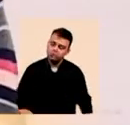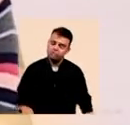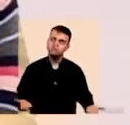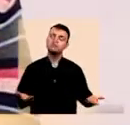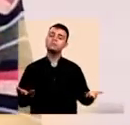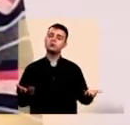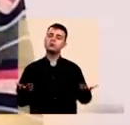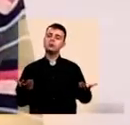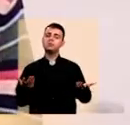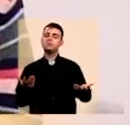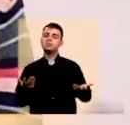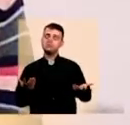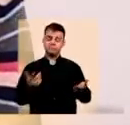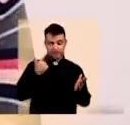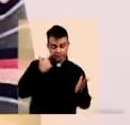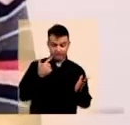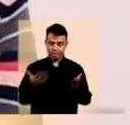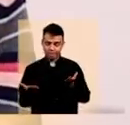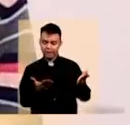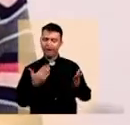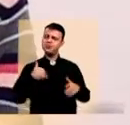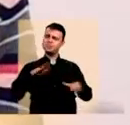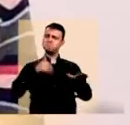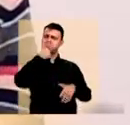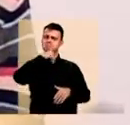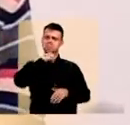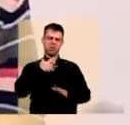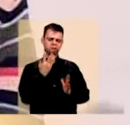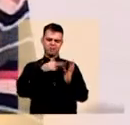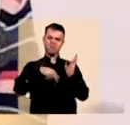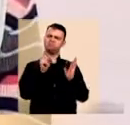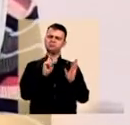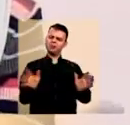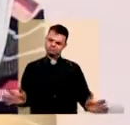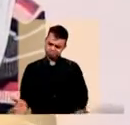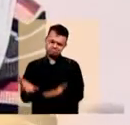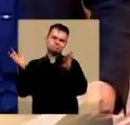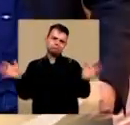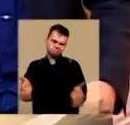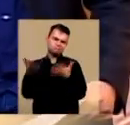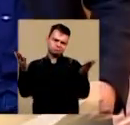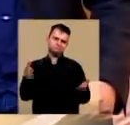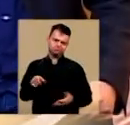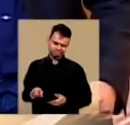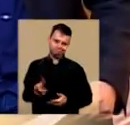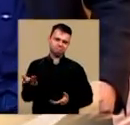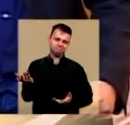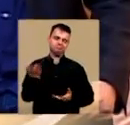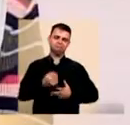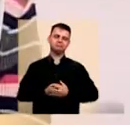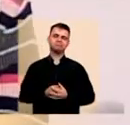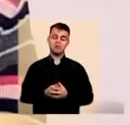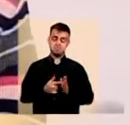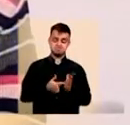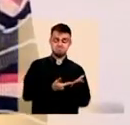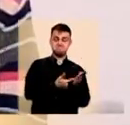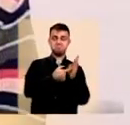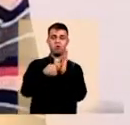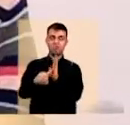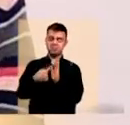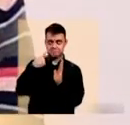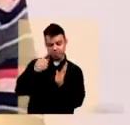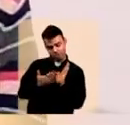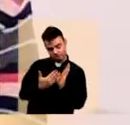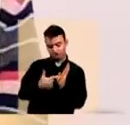esse aqui. Então, mesmo que ela não lê, ela quer que a criança leia. Entendeu? Então, ela